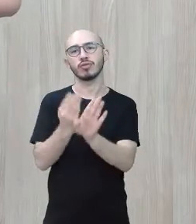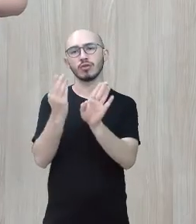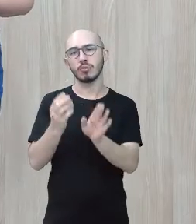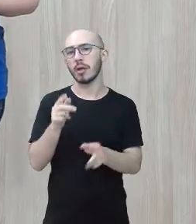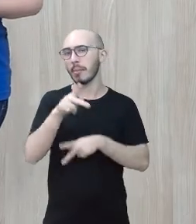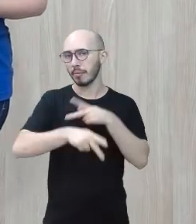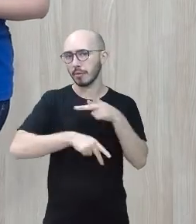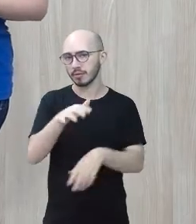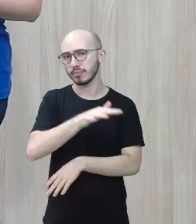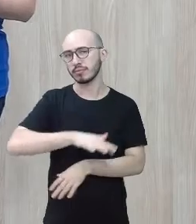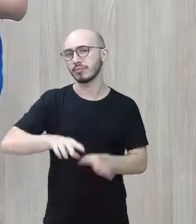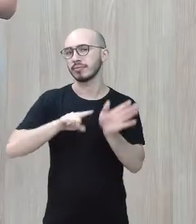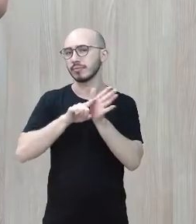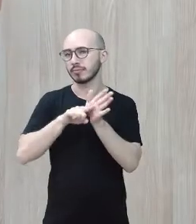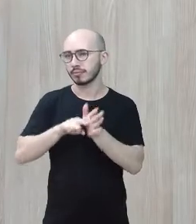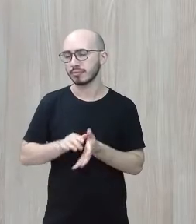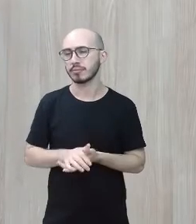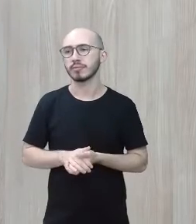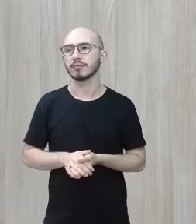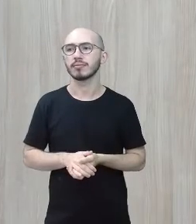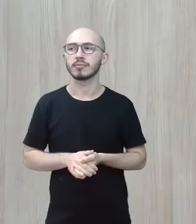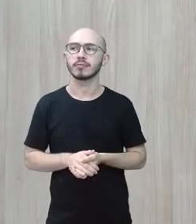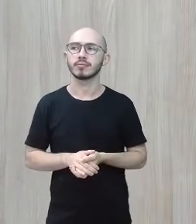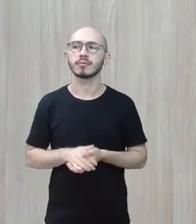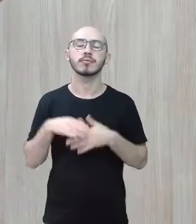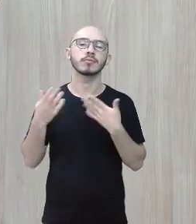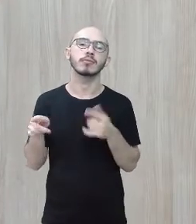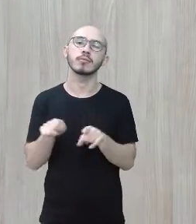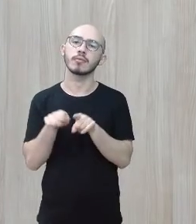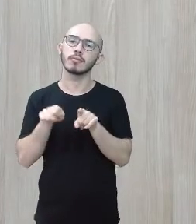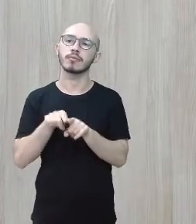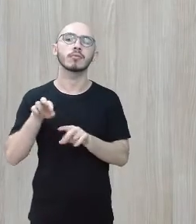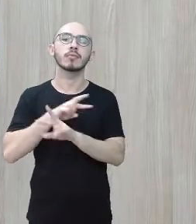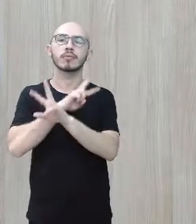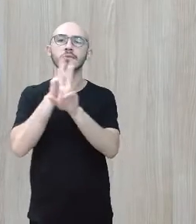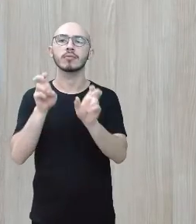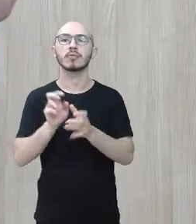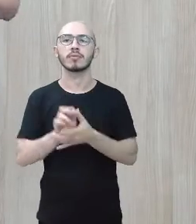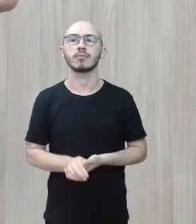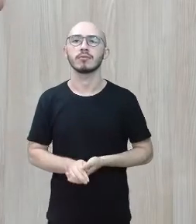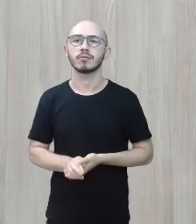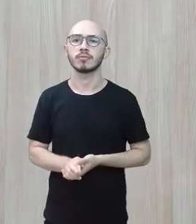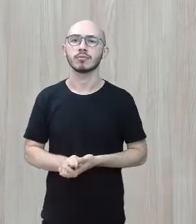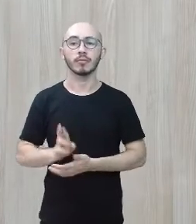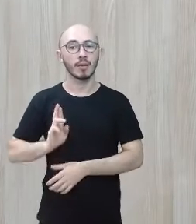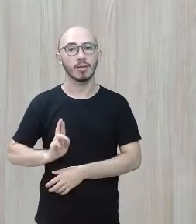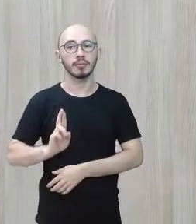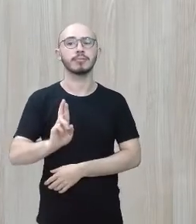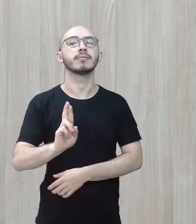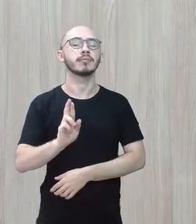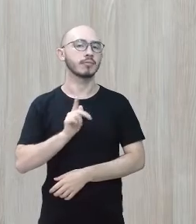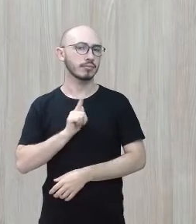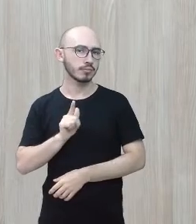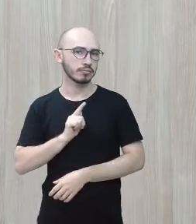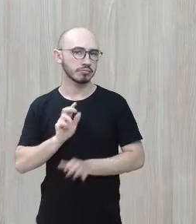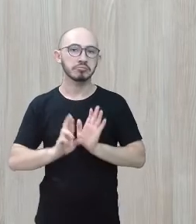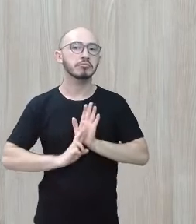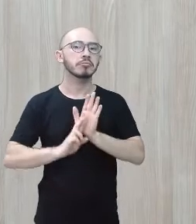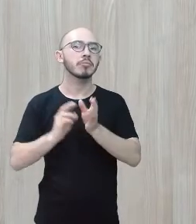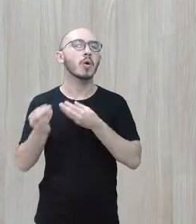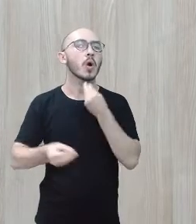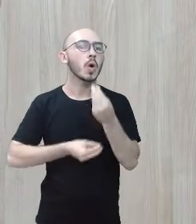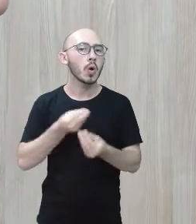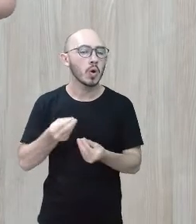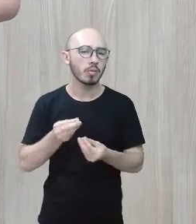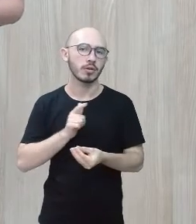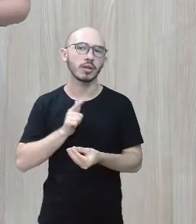maneira de calcular esse percentual, tá certo? A gente falou também sobre representação desse tipo de pesquisa, né?